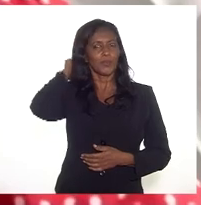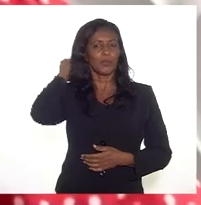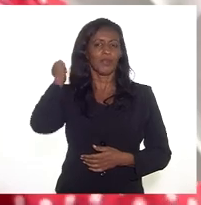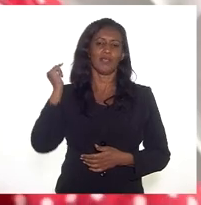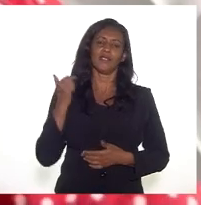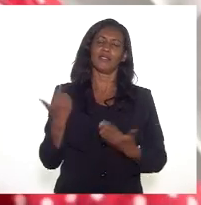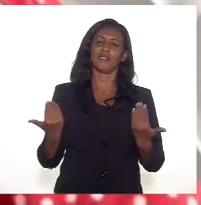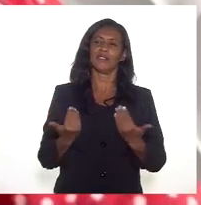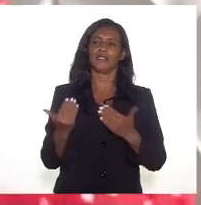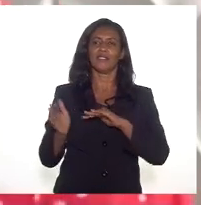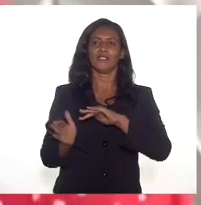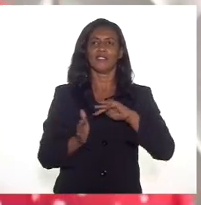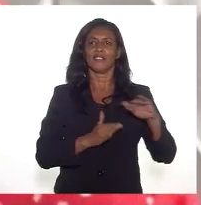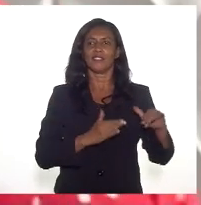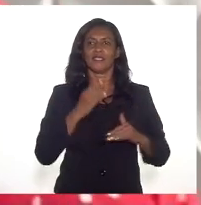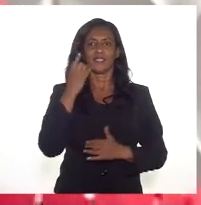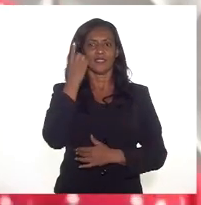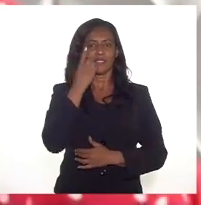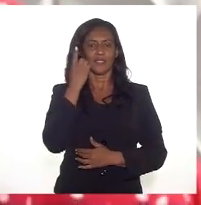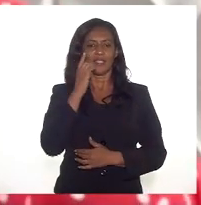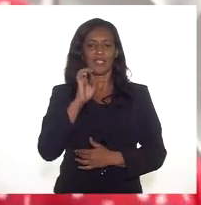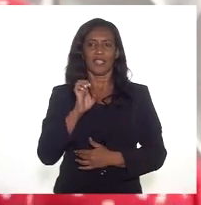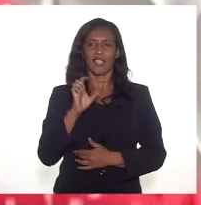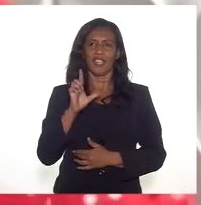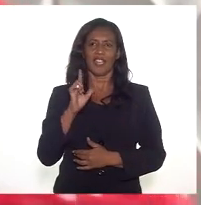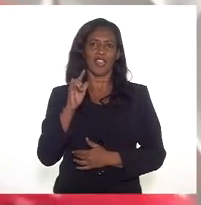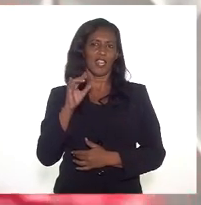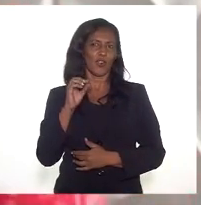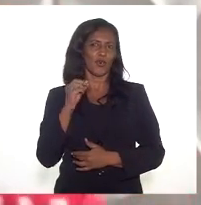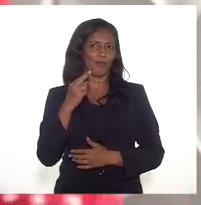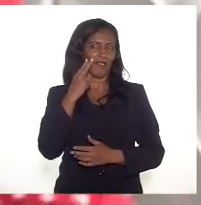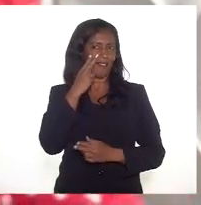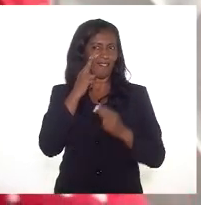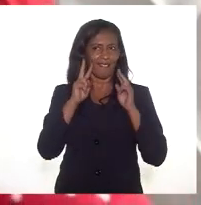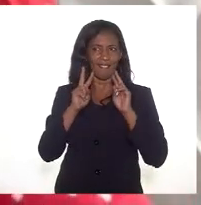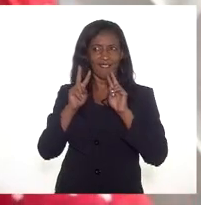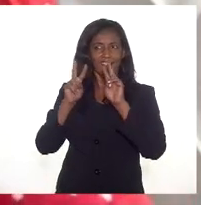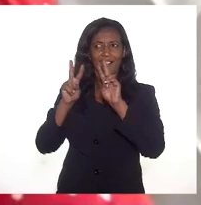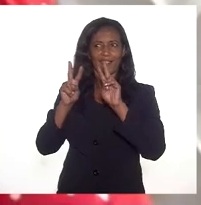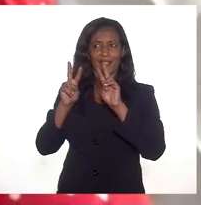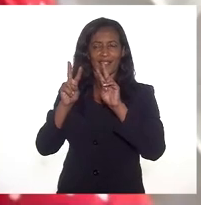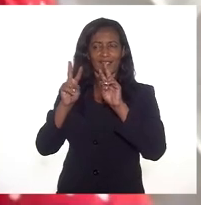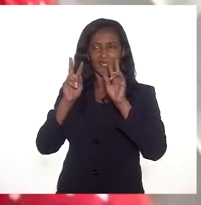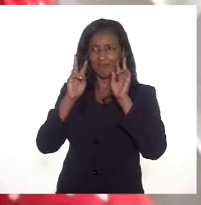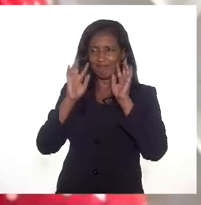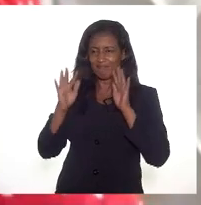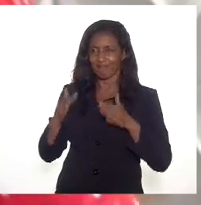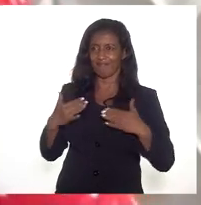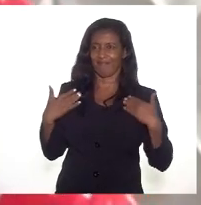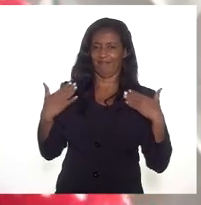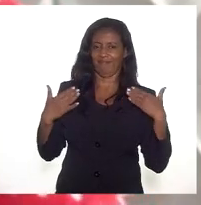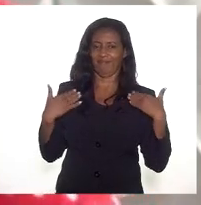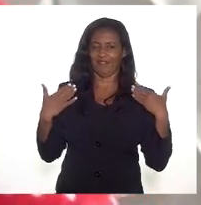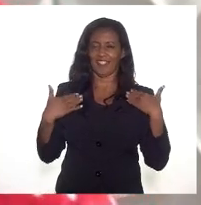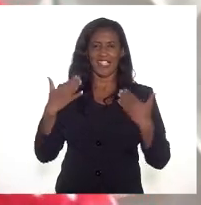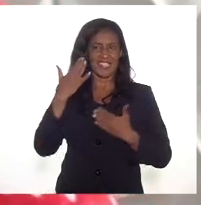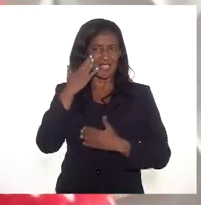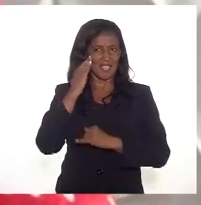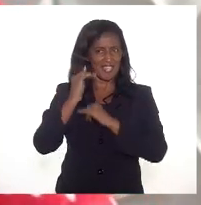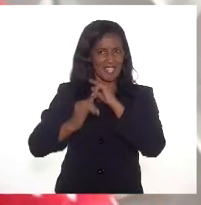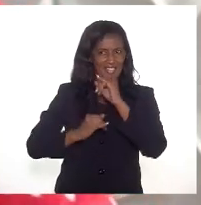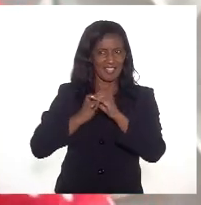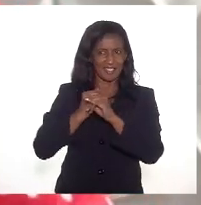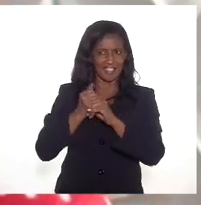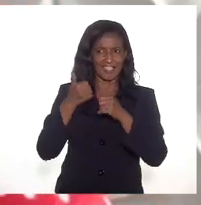Eliomar Coelho, registrando aqui minha alegria de lhe ver, né? Sabendo que hoje a internet está